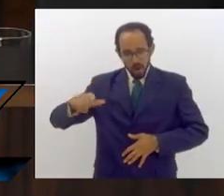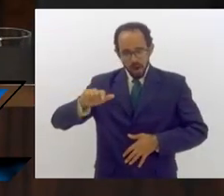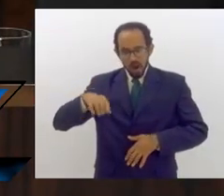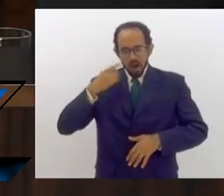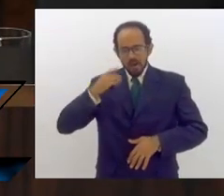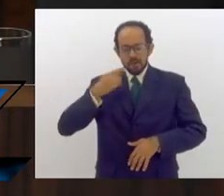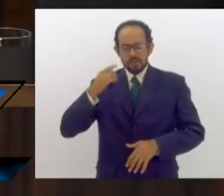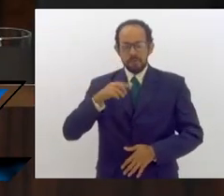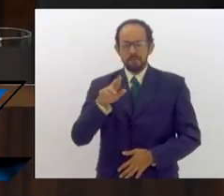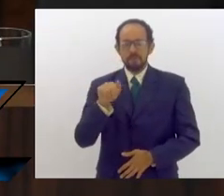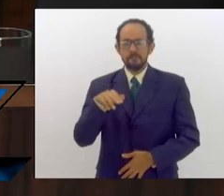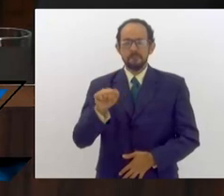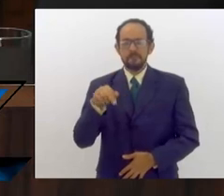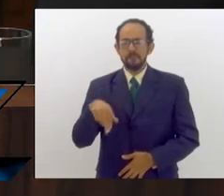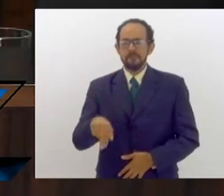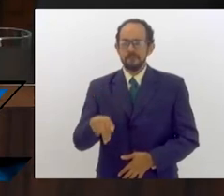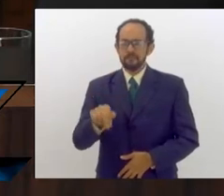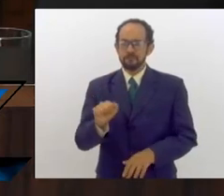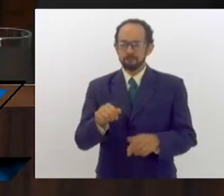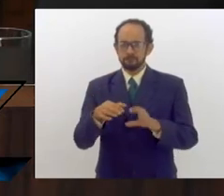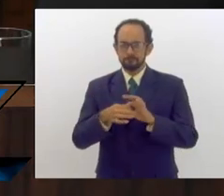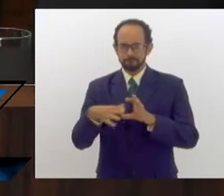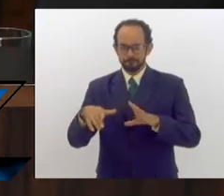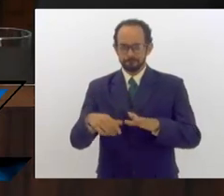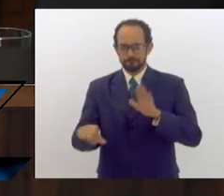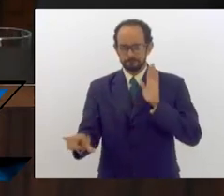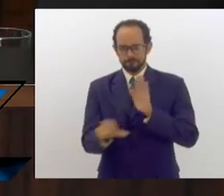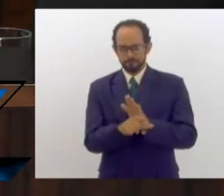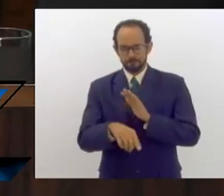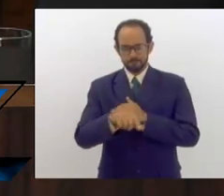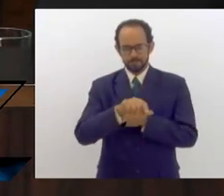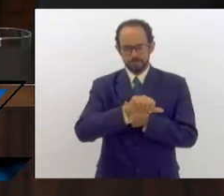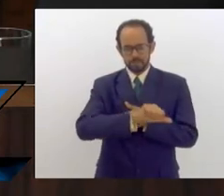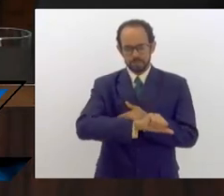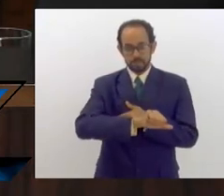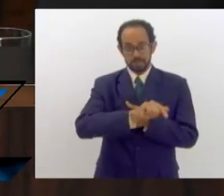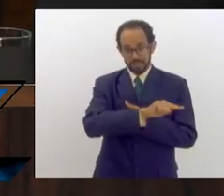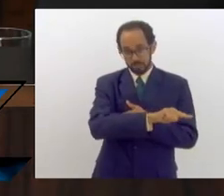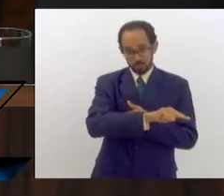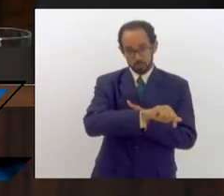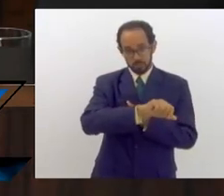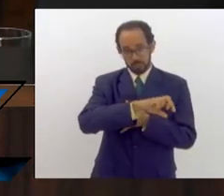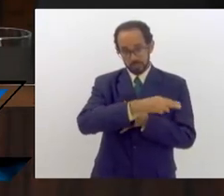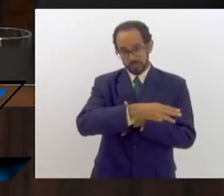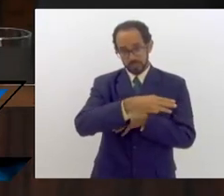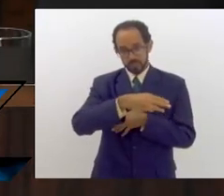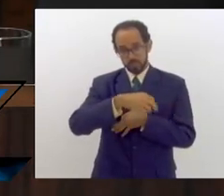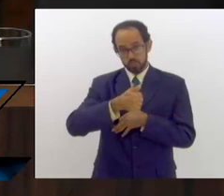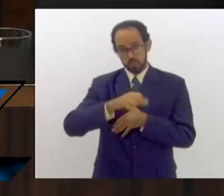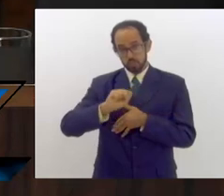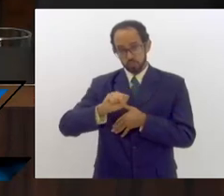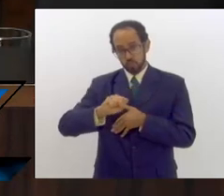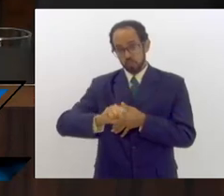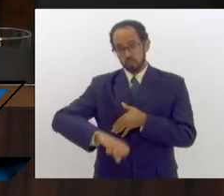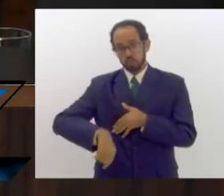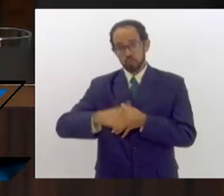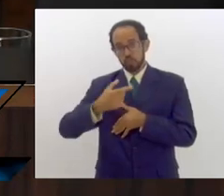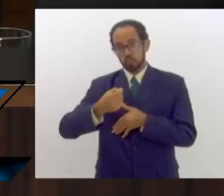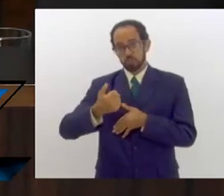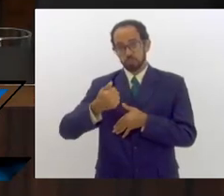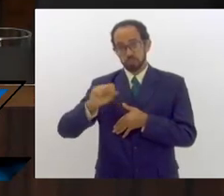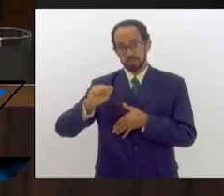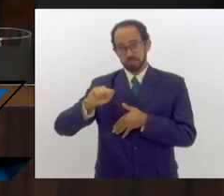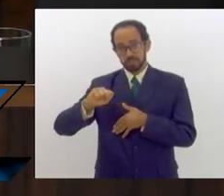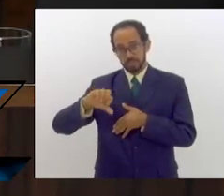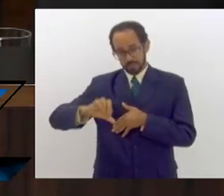Renan Ferreirinha que autoriza a lei 7.329 8 de julho 2016 que institui